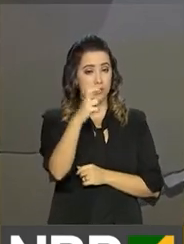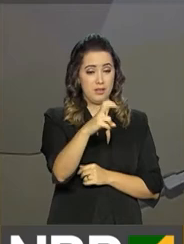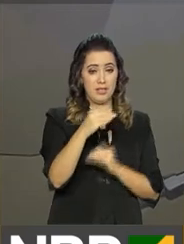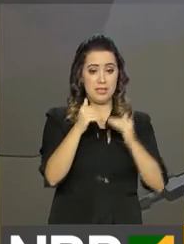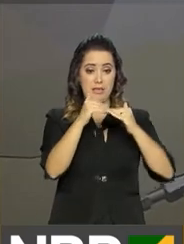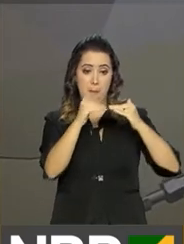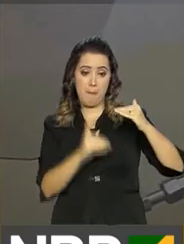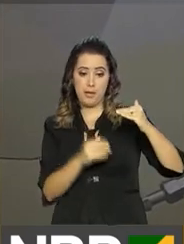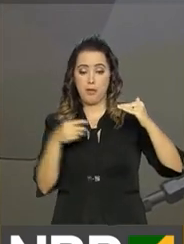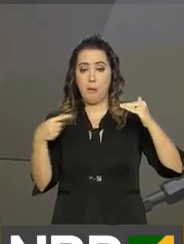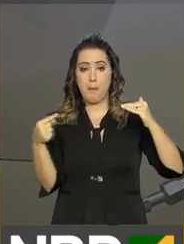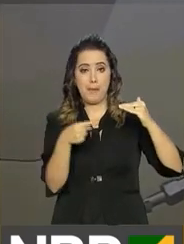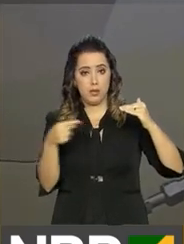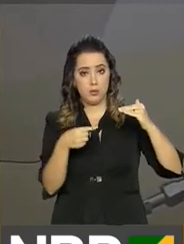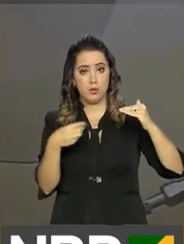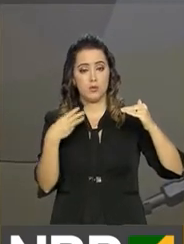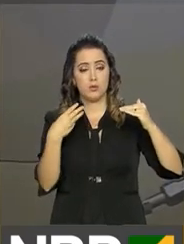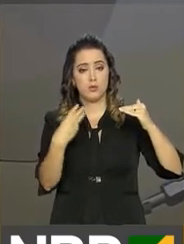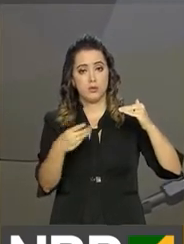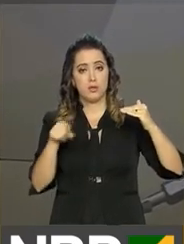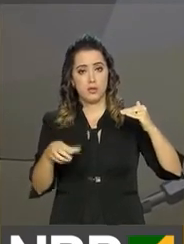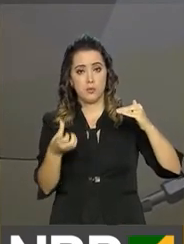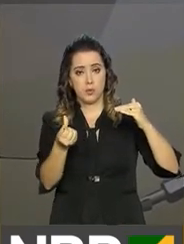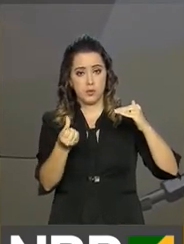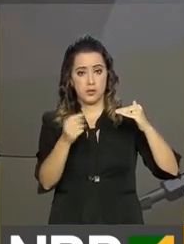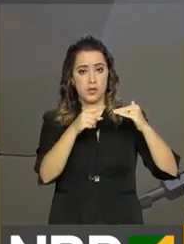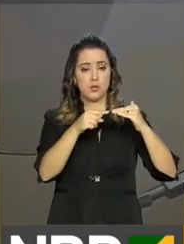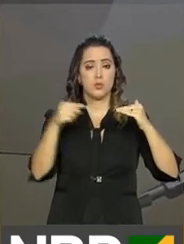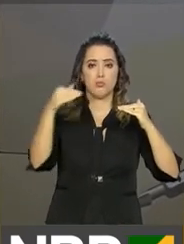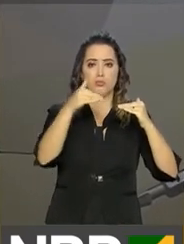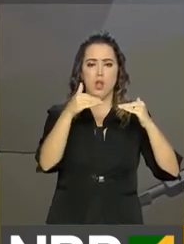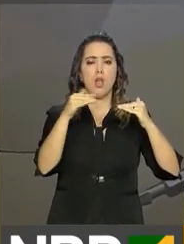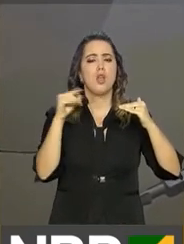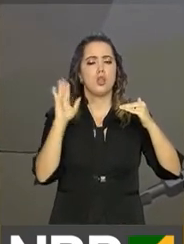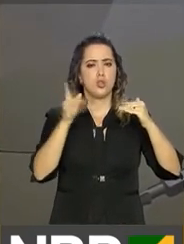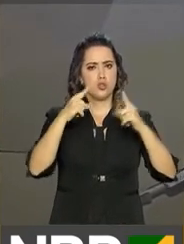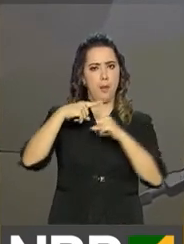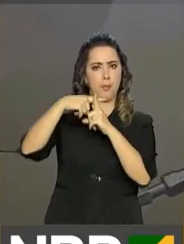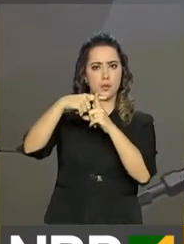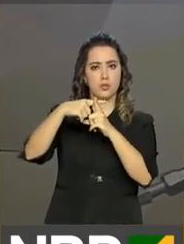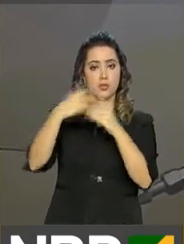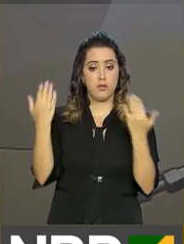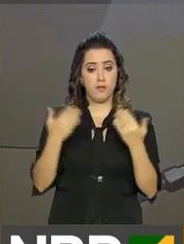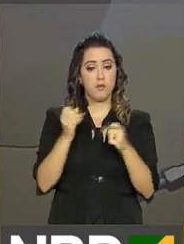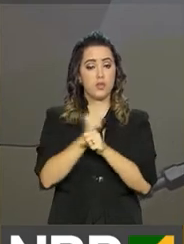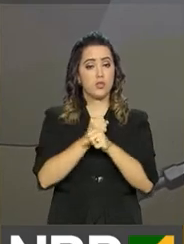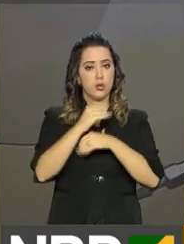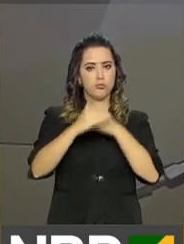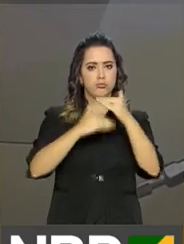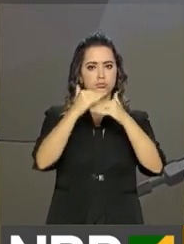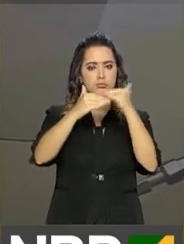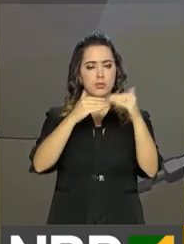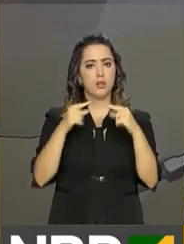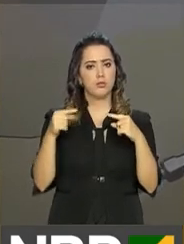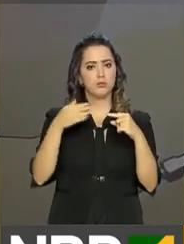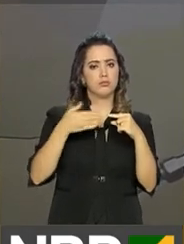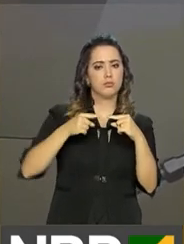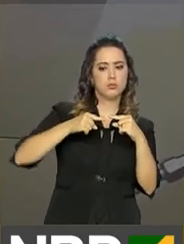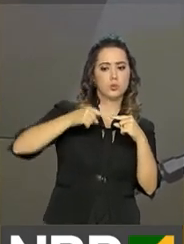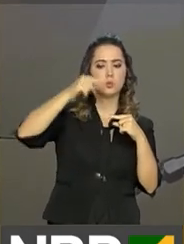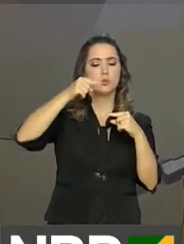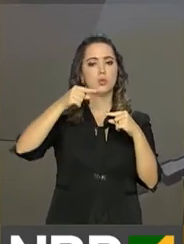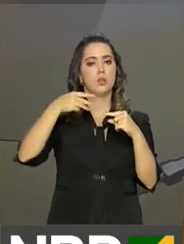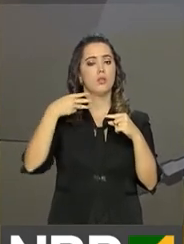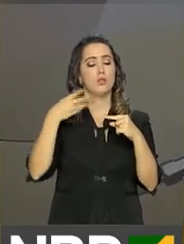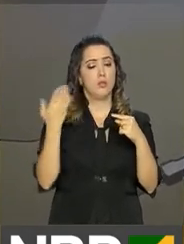Em 2016, já passou a ser positivo. Agora, neste ano, passou a ser mais um. Ou seja, superamos o 3,6 e mais